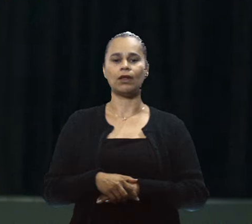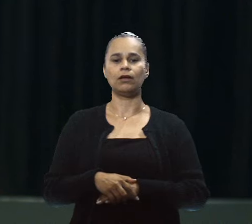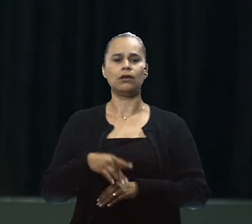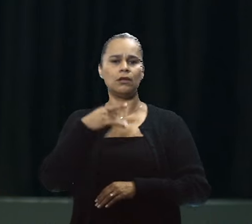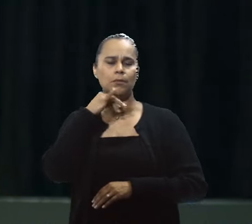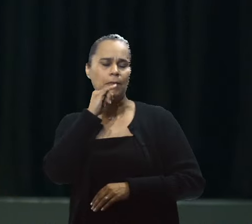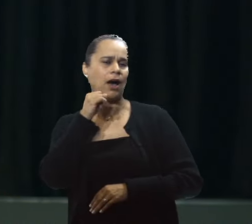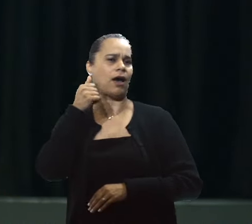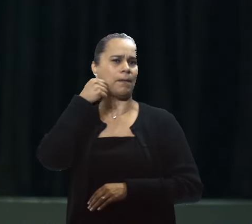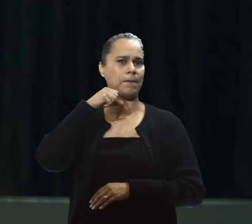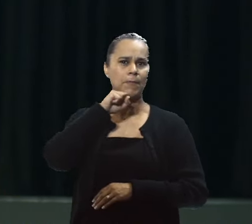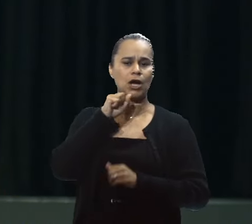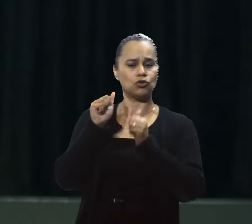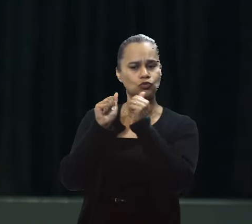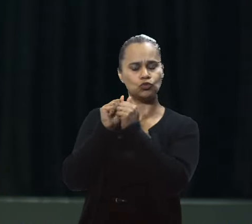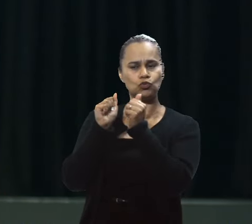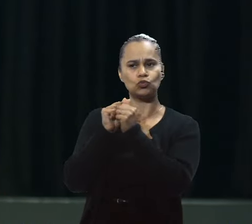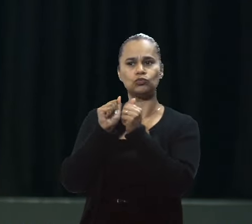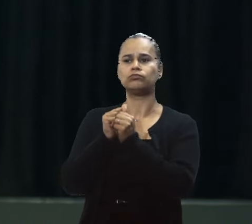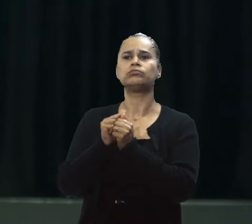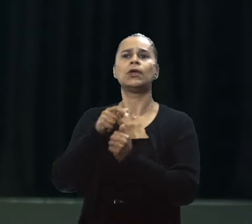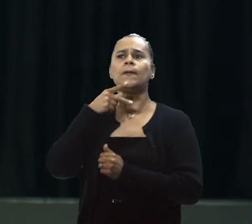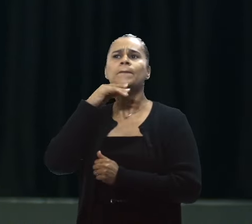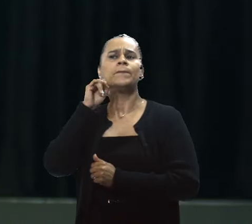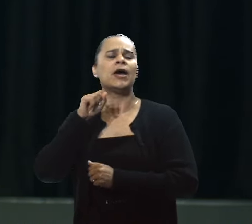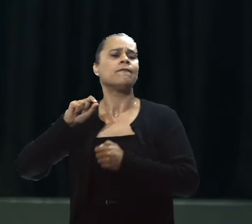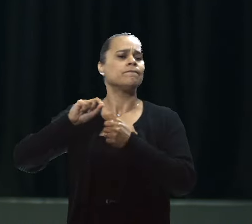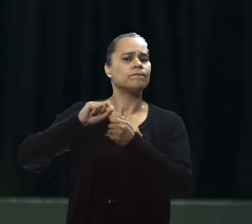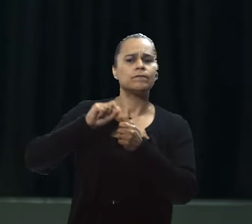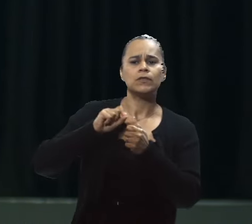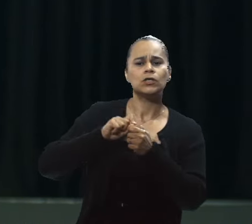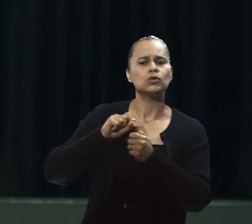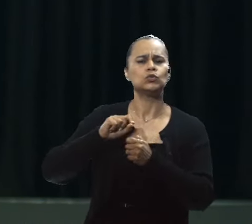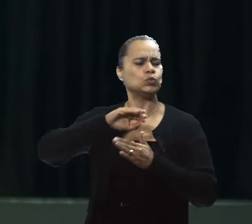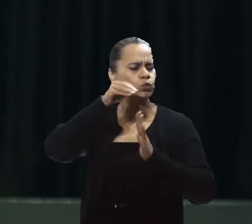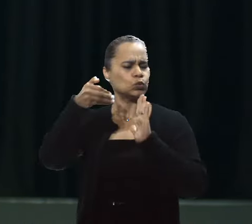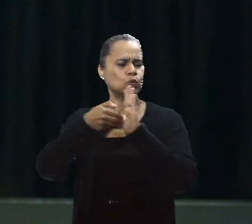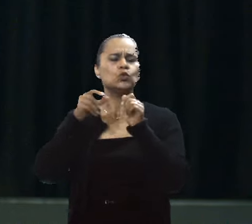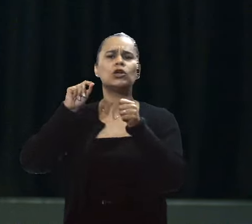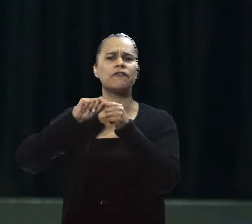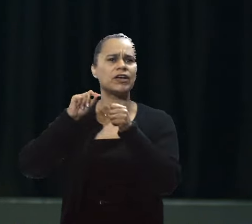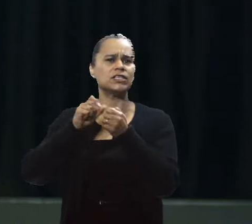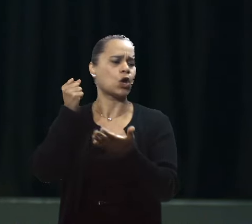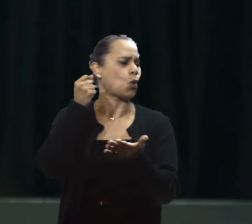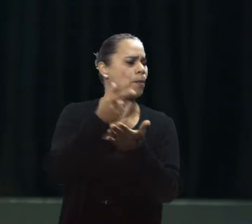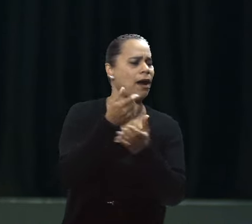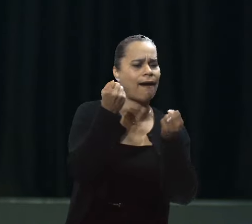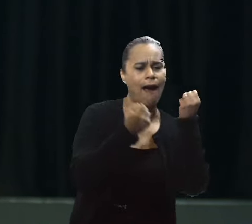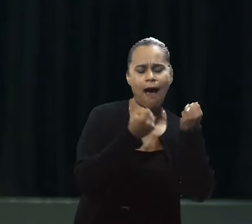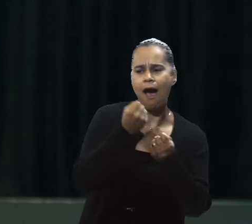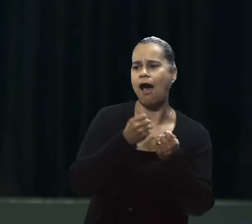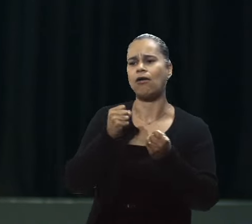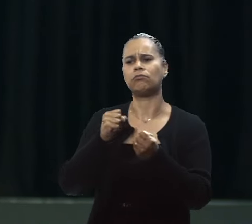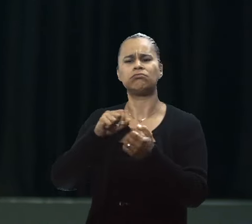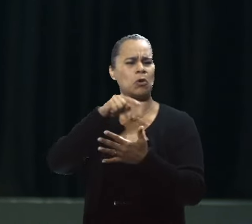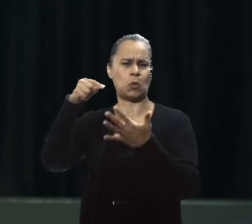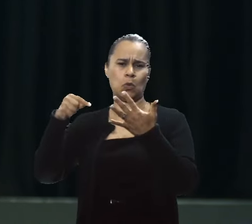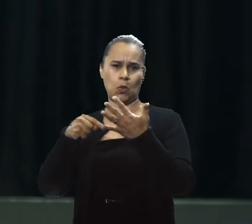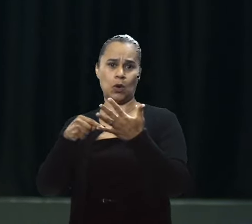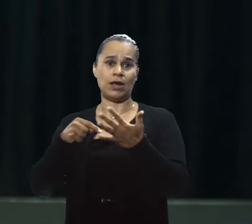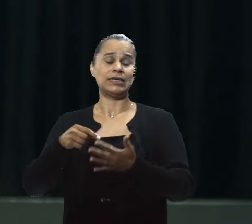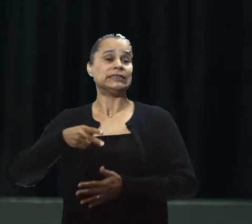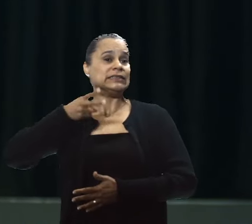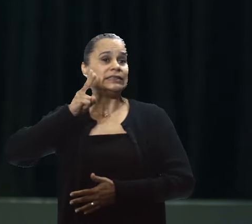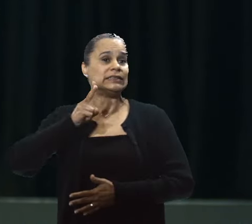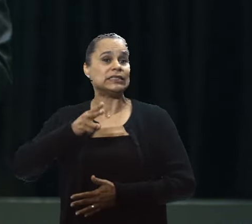anos, e meu pai, tudo que ele ia fazer, um imóvel, que ia comprar, um carro, ele sempre me ensinou que a gente tinha que orar e perguntar